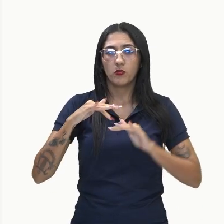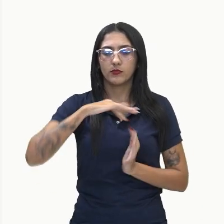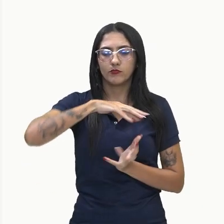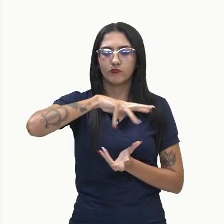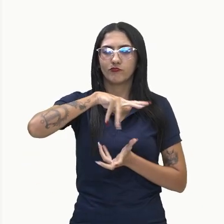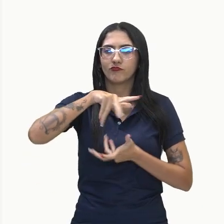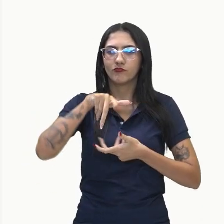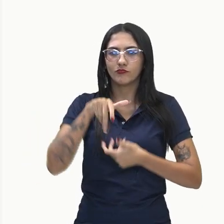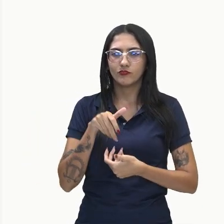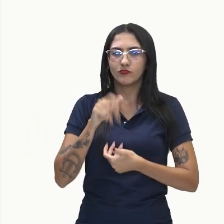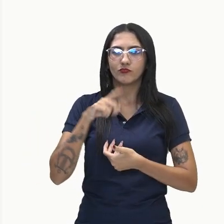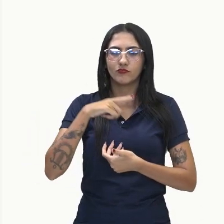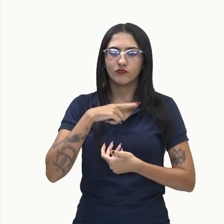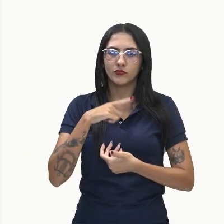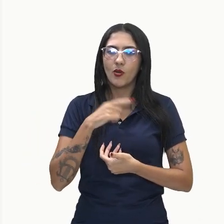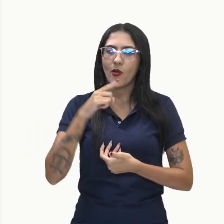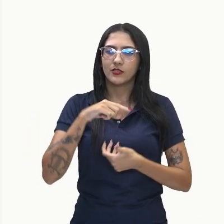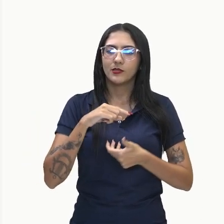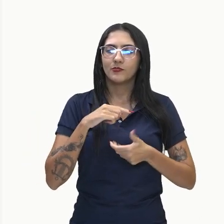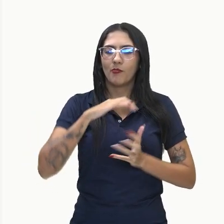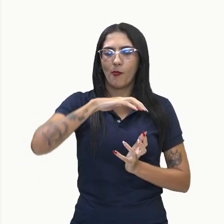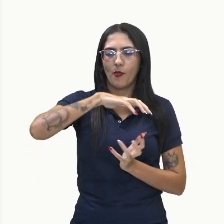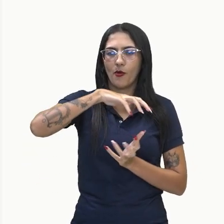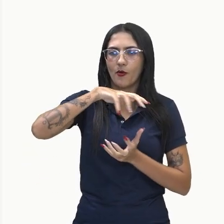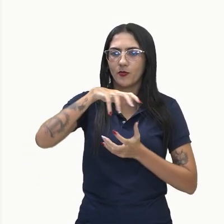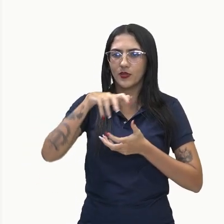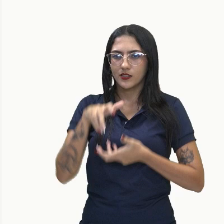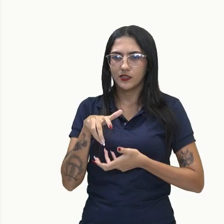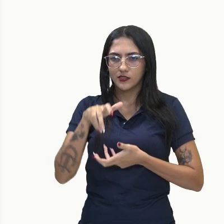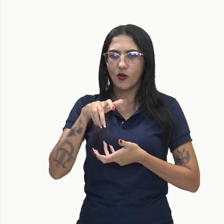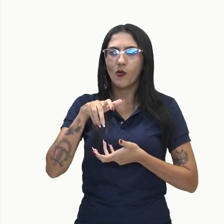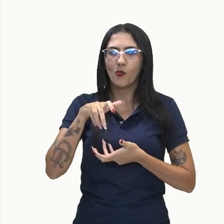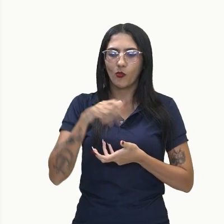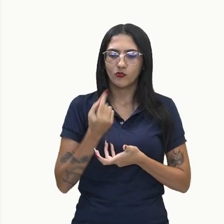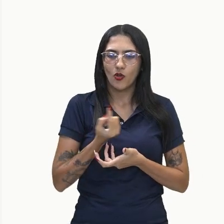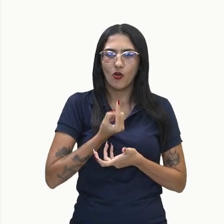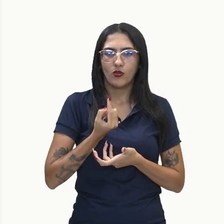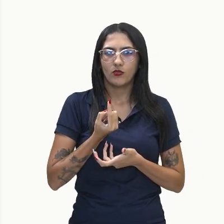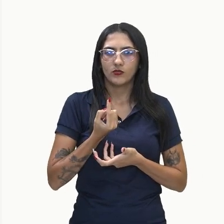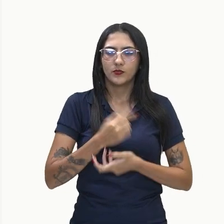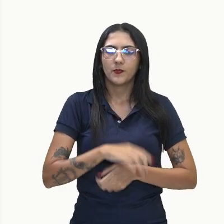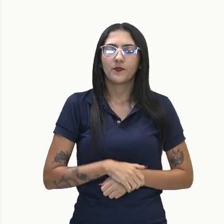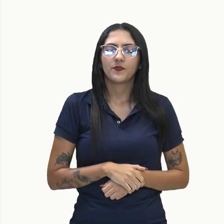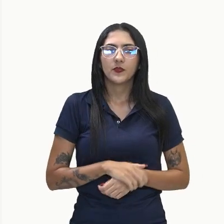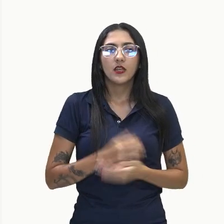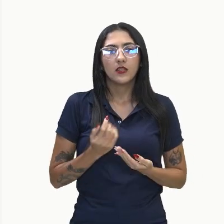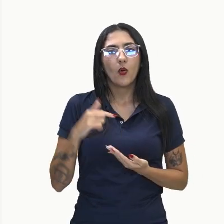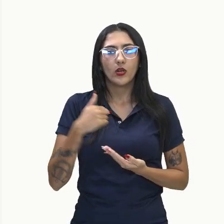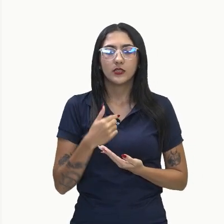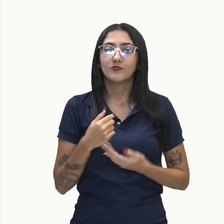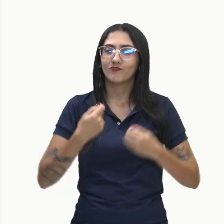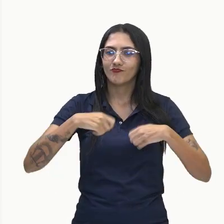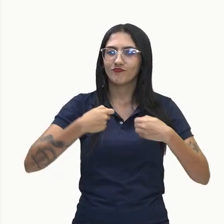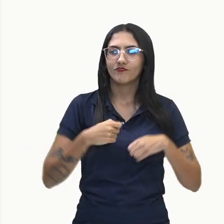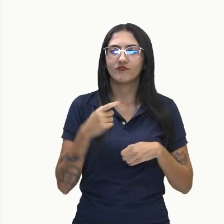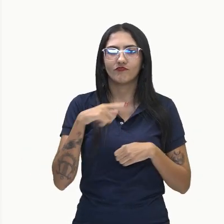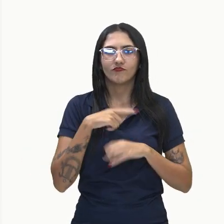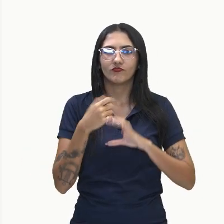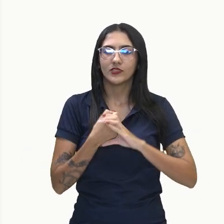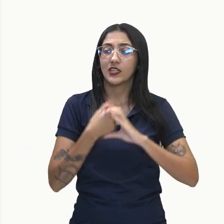Terra fazendo esse movimento em torno do seu próprio eixo. Então, a gente tem essa necessidade